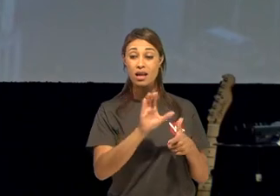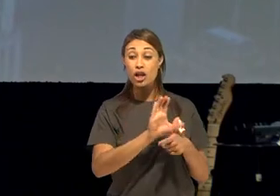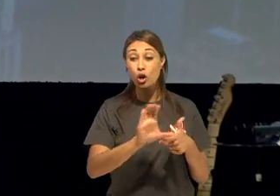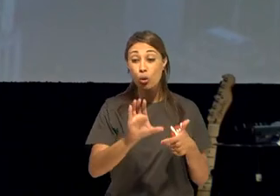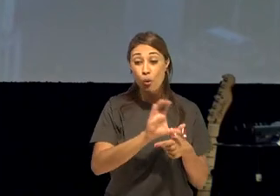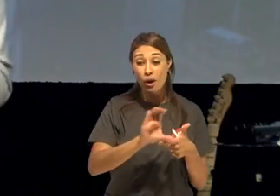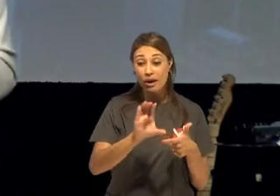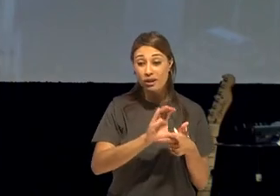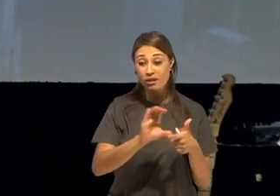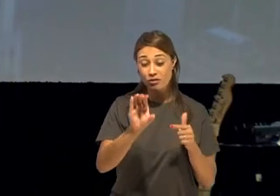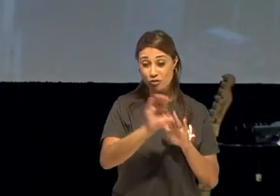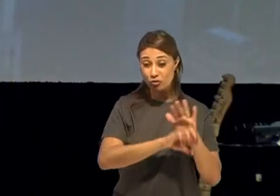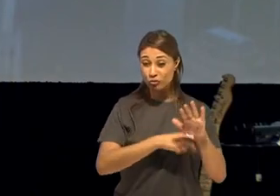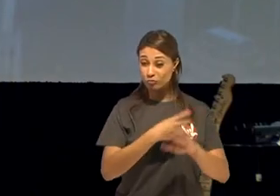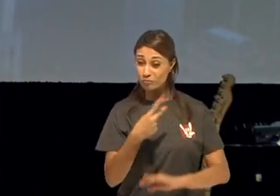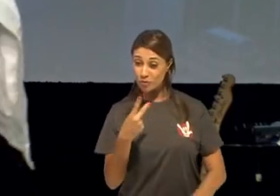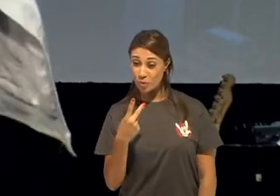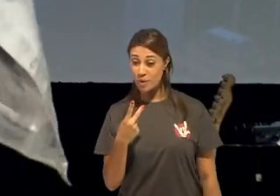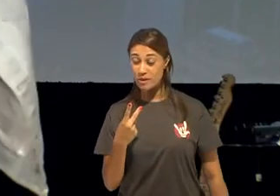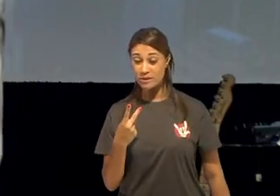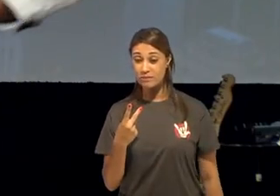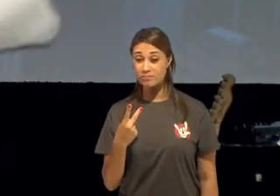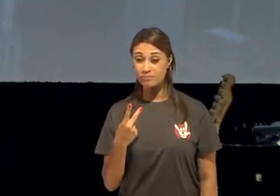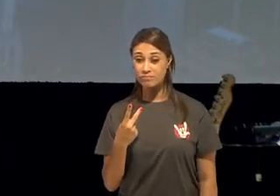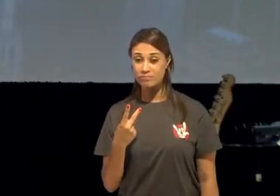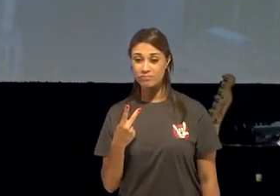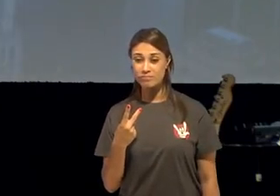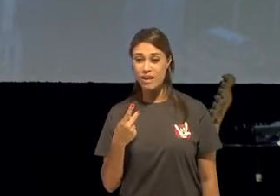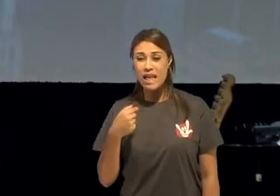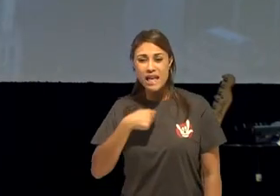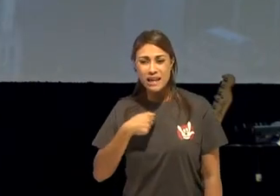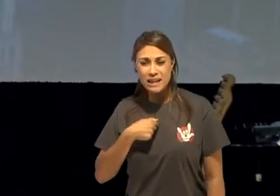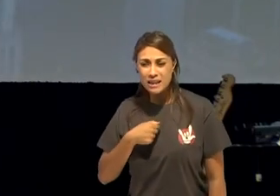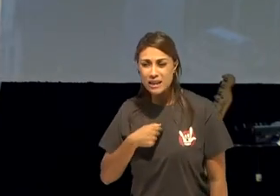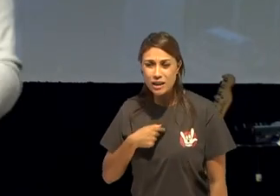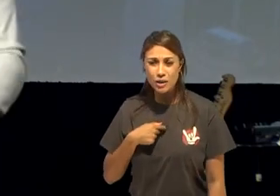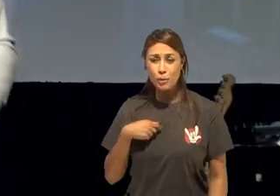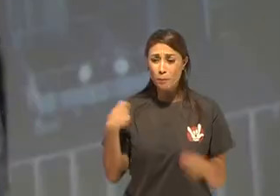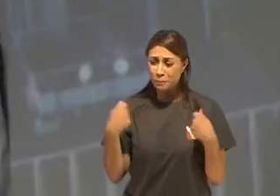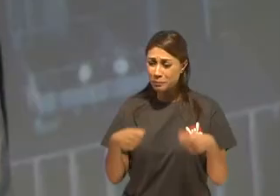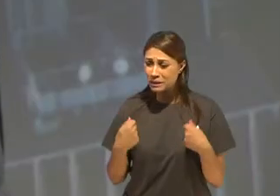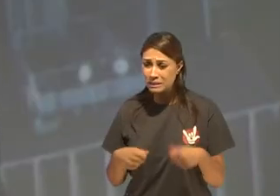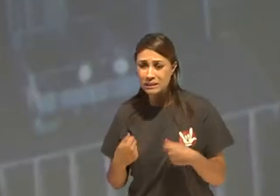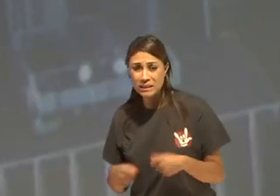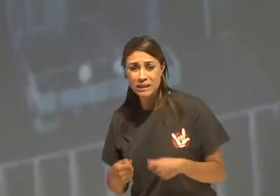sofro junto, quem não se escandalize, que eu me escandalizo também.